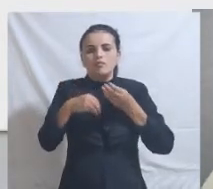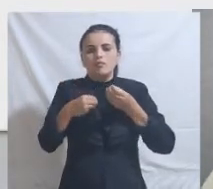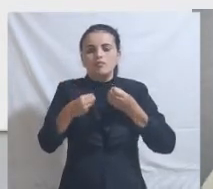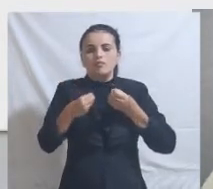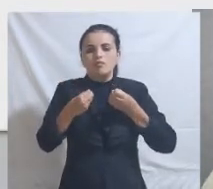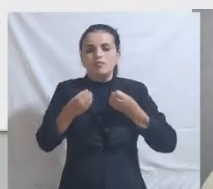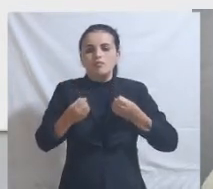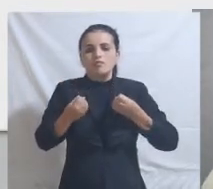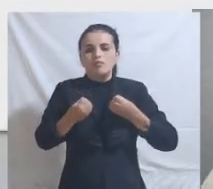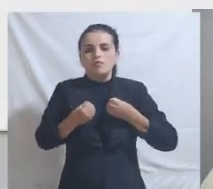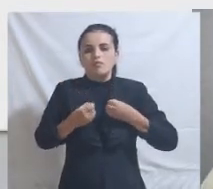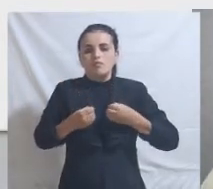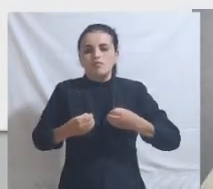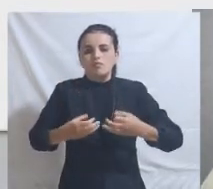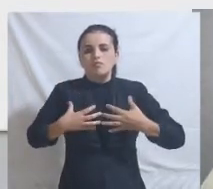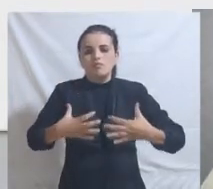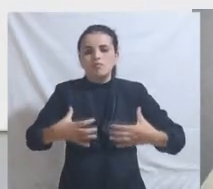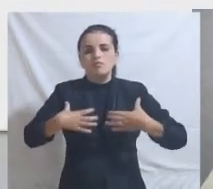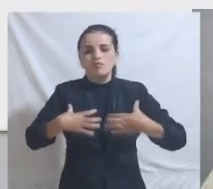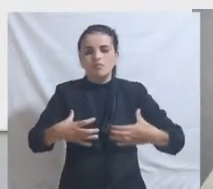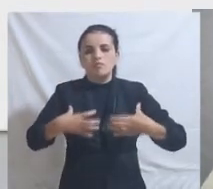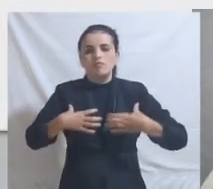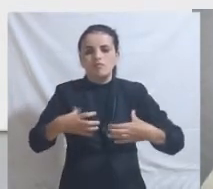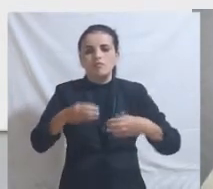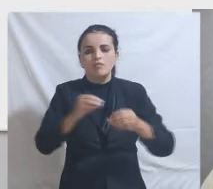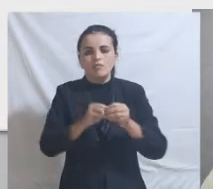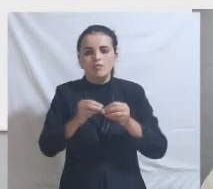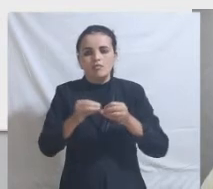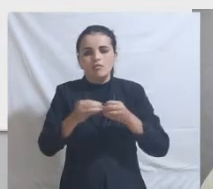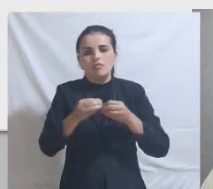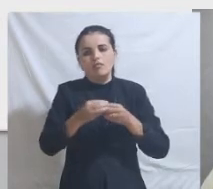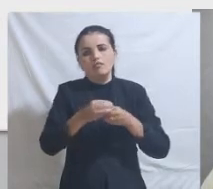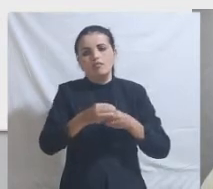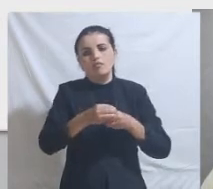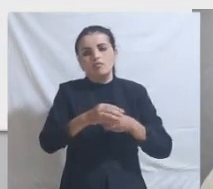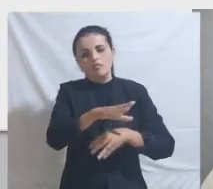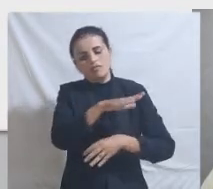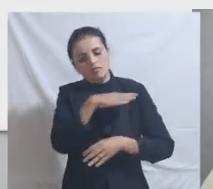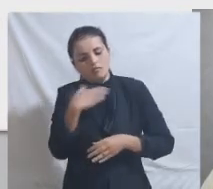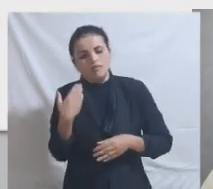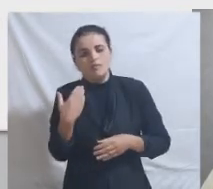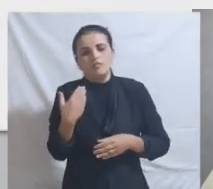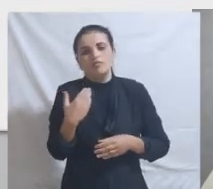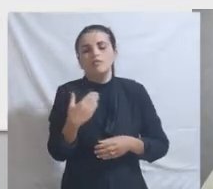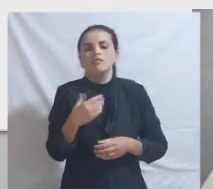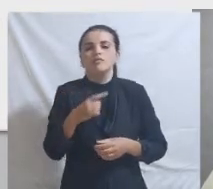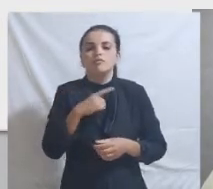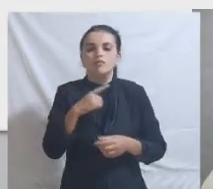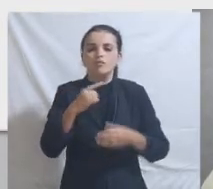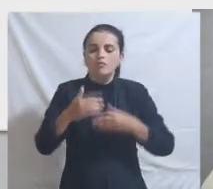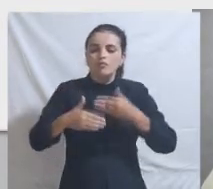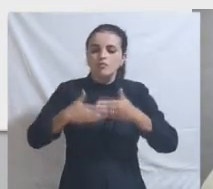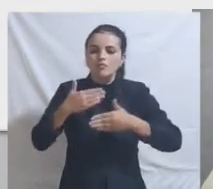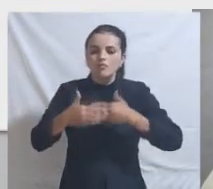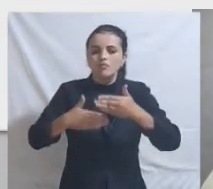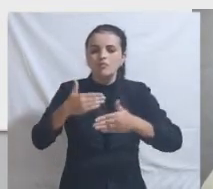chegar até as células. Sem oxigênio, nossas células acabam morrendo. Então, a gente vai ver depois como é que funciona esse processo de